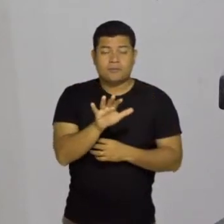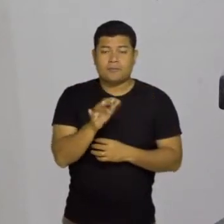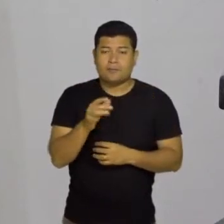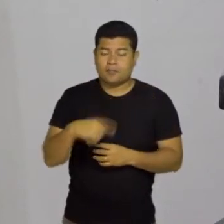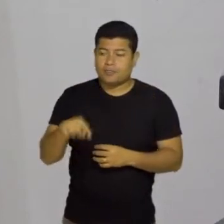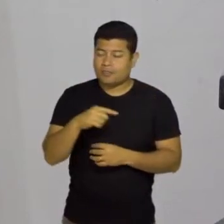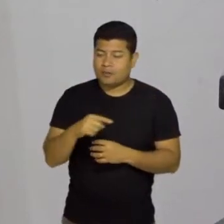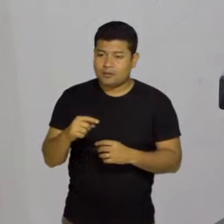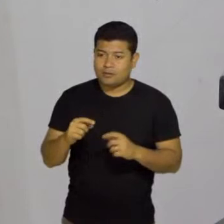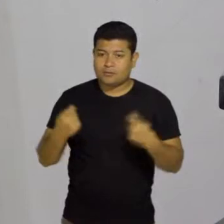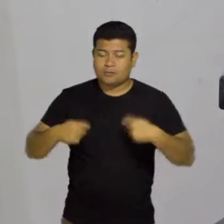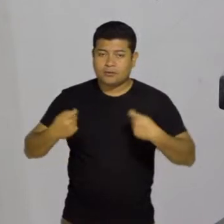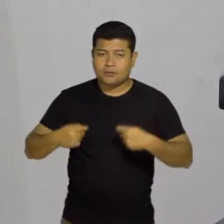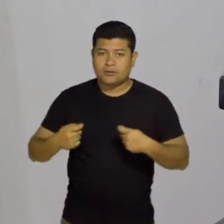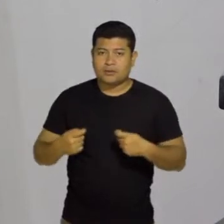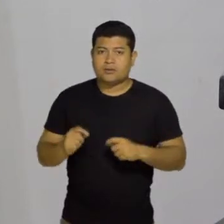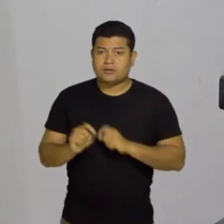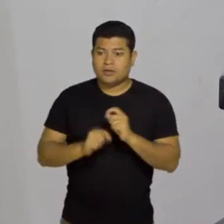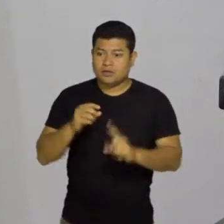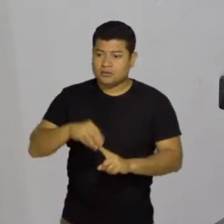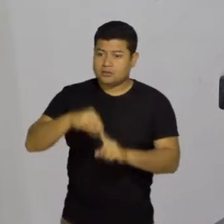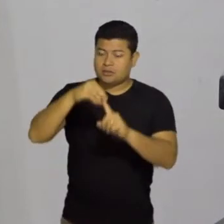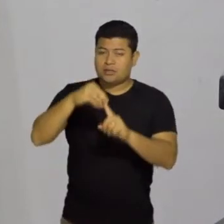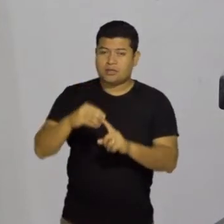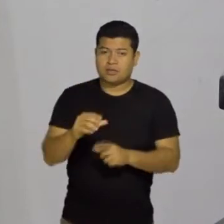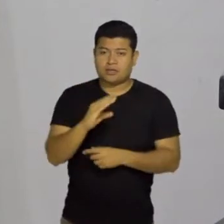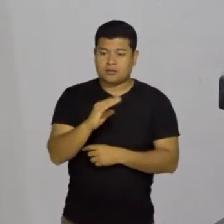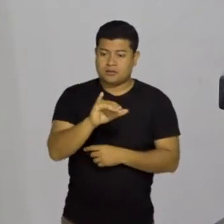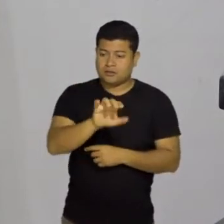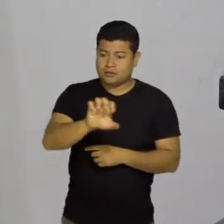atenção, e esse é um dos papéis que o CIE está